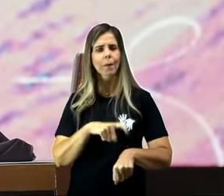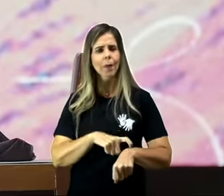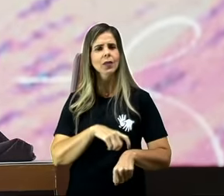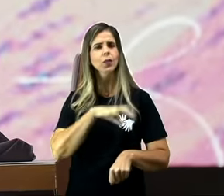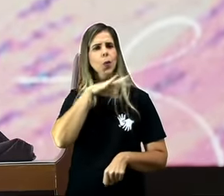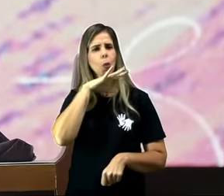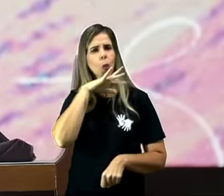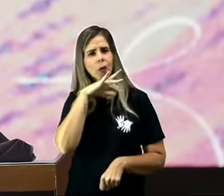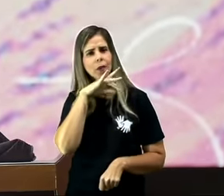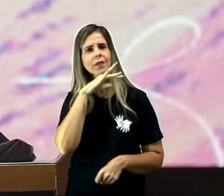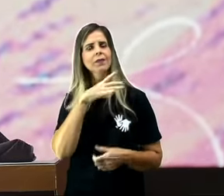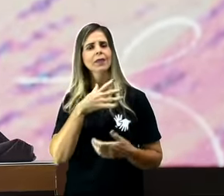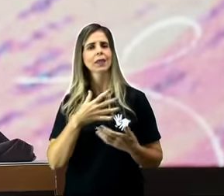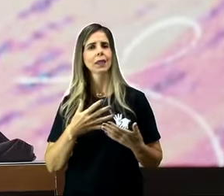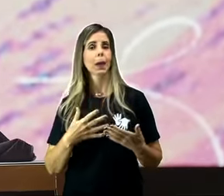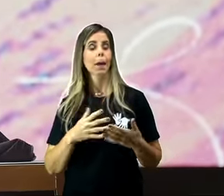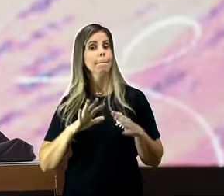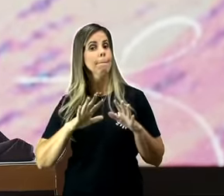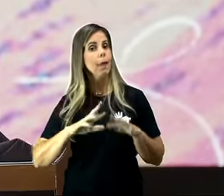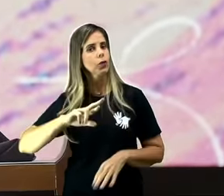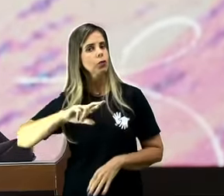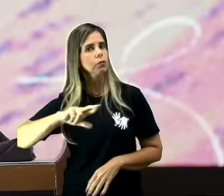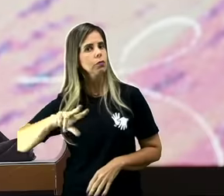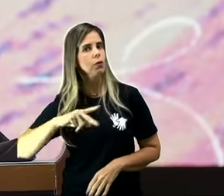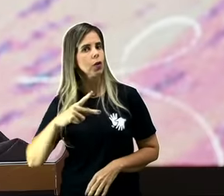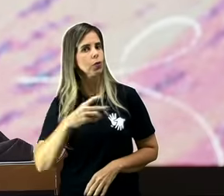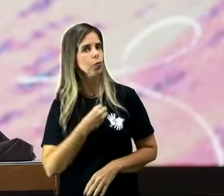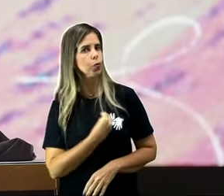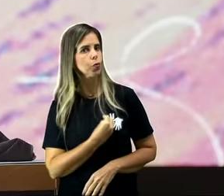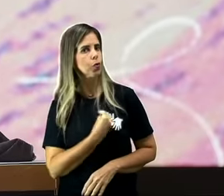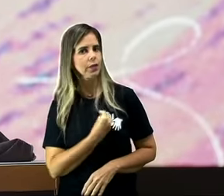O teu momento não define a tua vida.